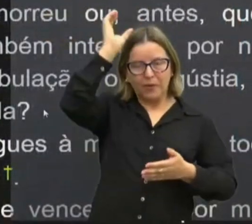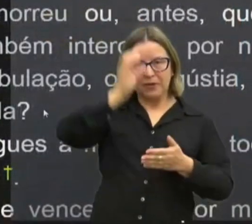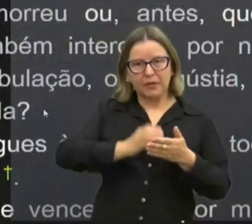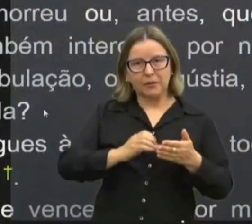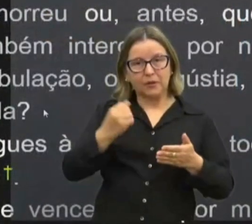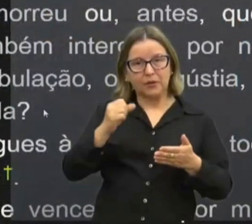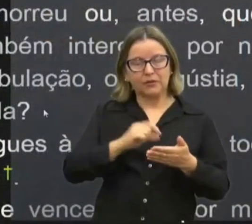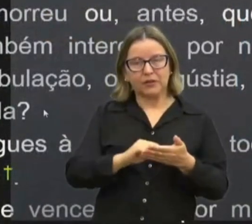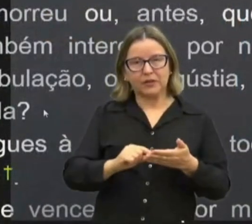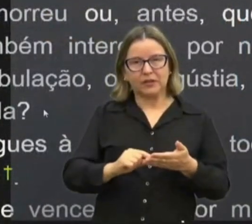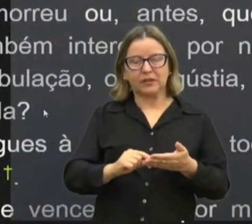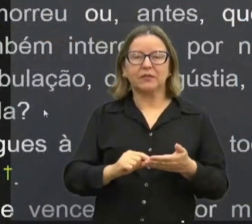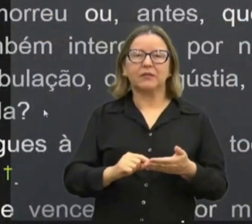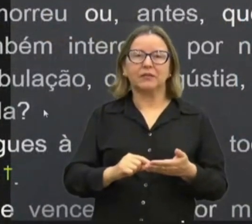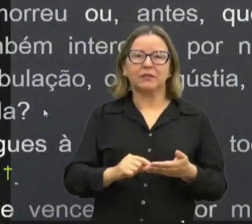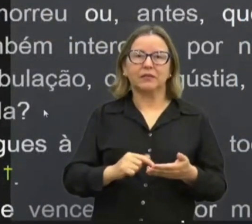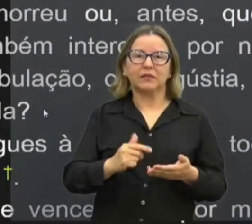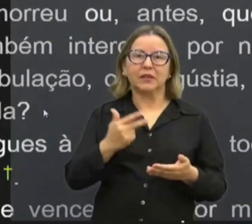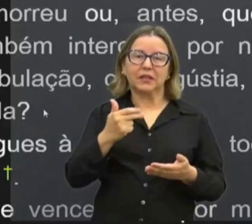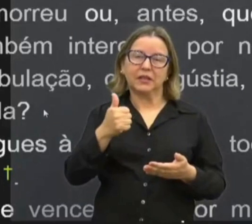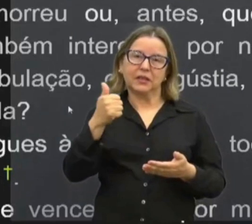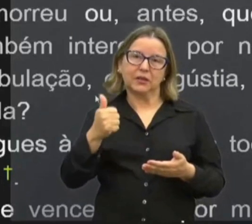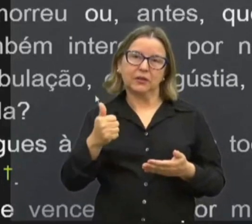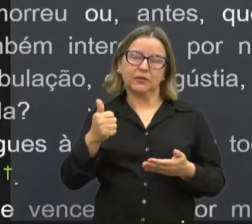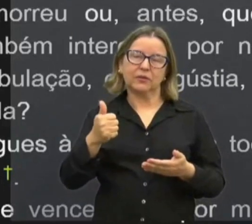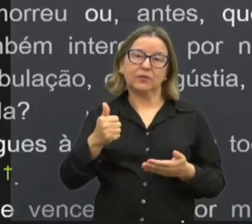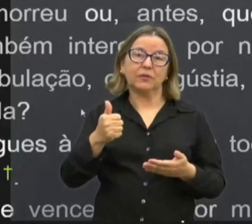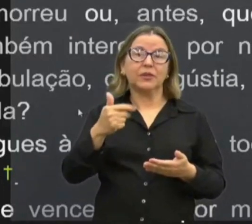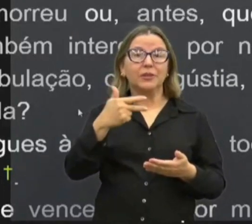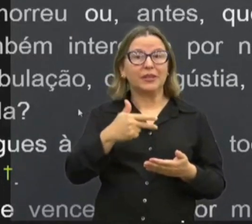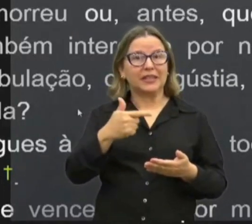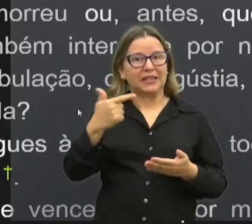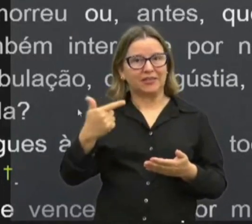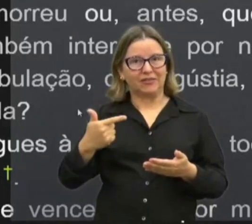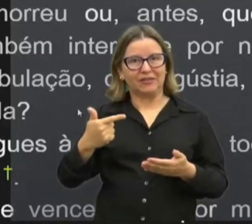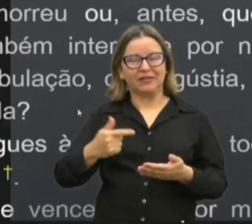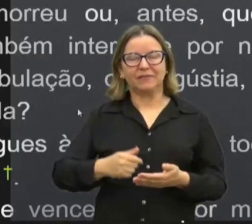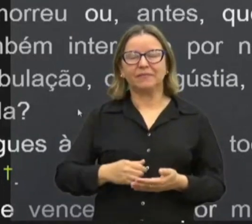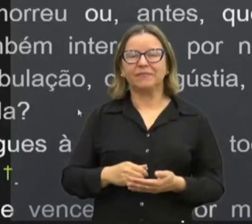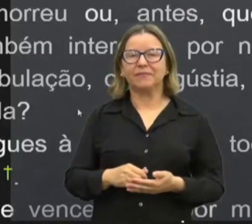do versículo 31 até o 32.